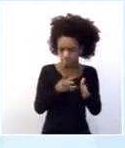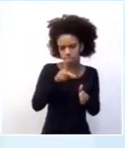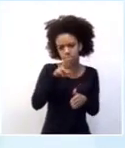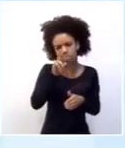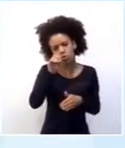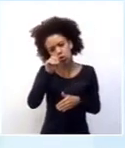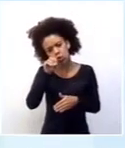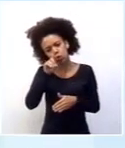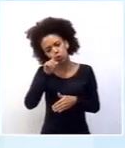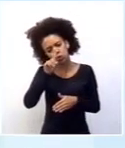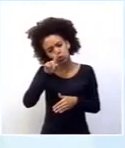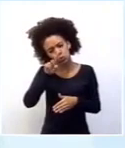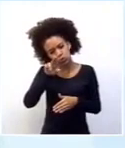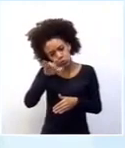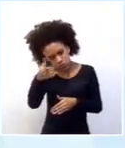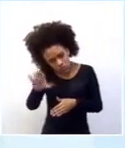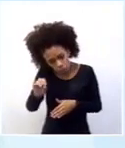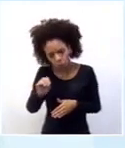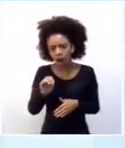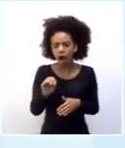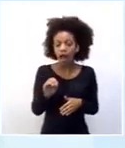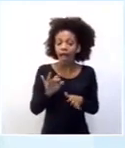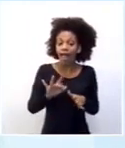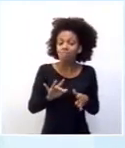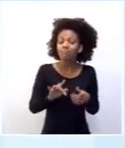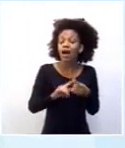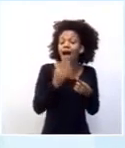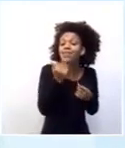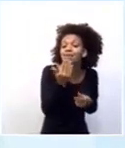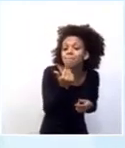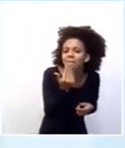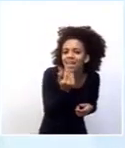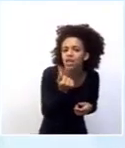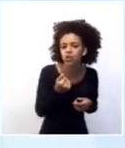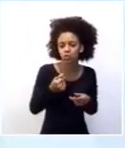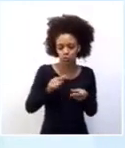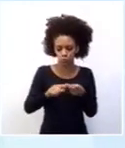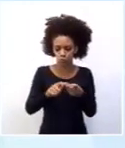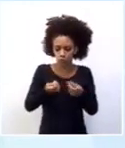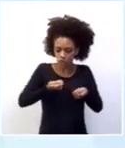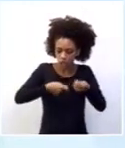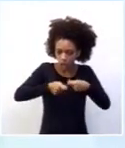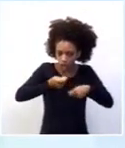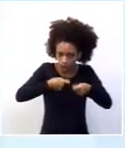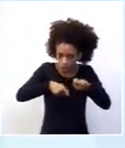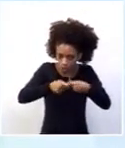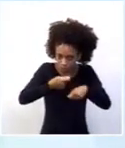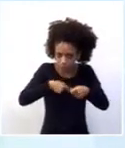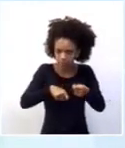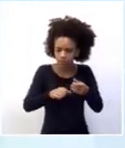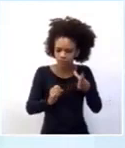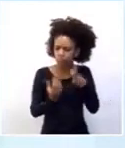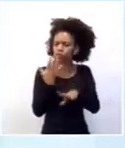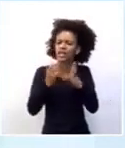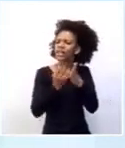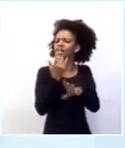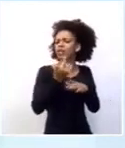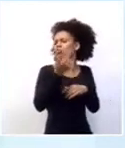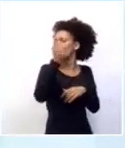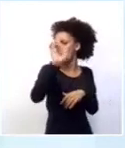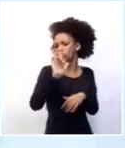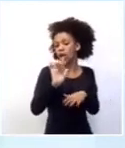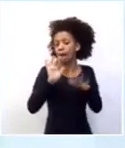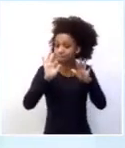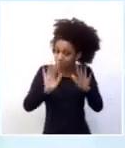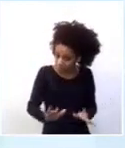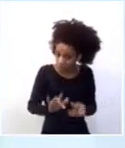momento, de alimentos, e aí, com o passar dos anos, a economia, né, a sociedade se sofisticando, vão aparecendo outras coisas. Mas o